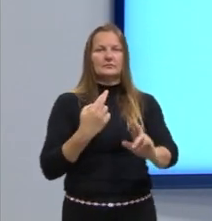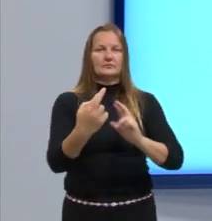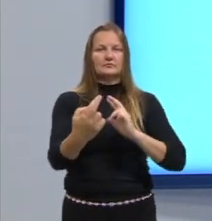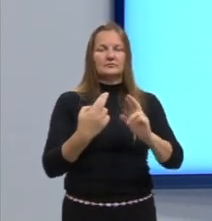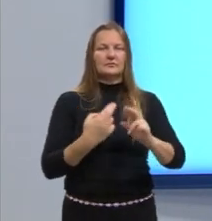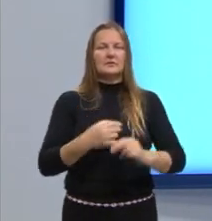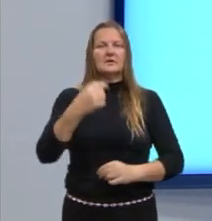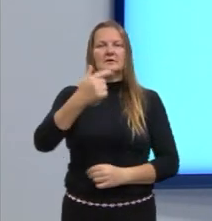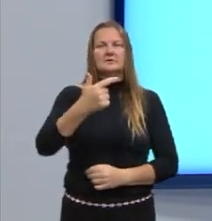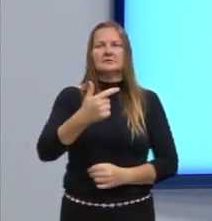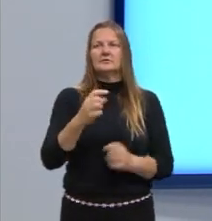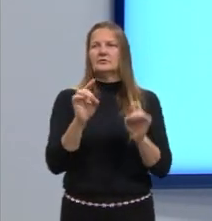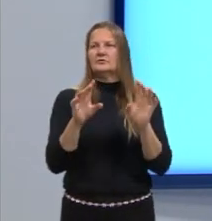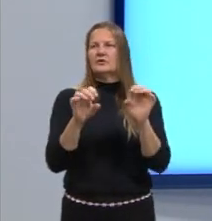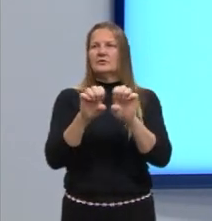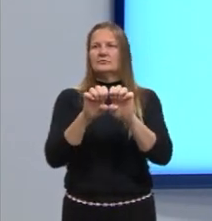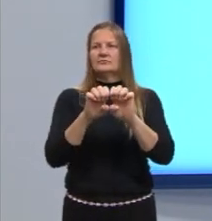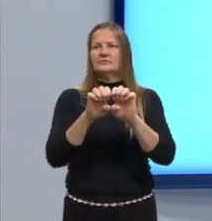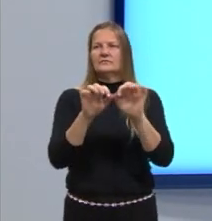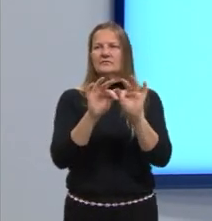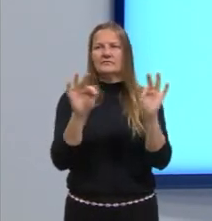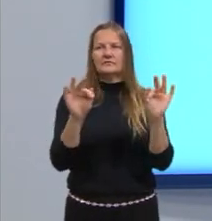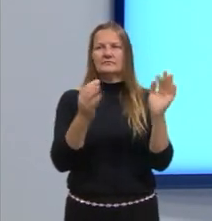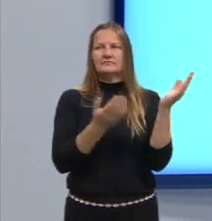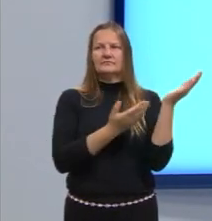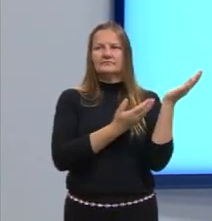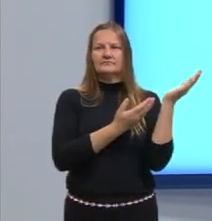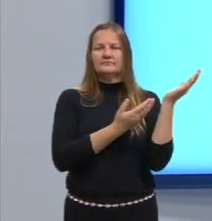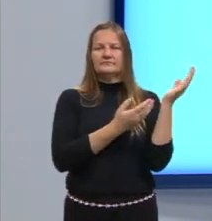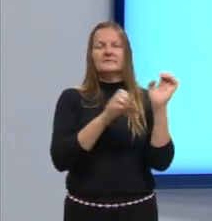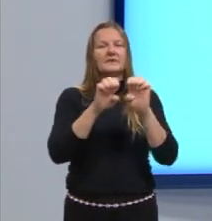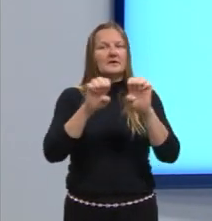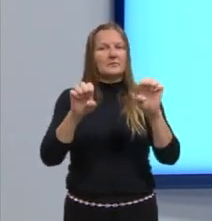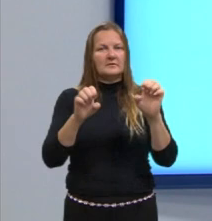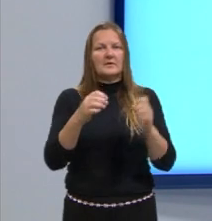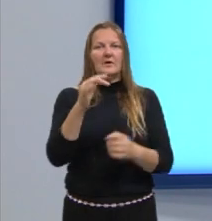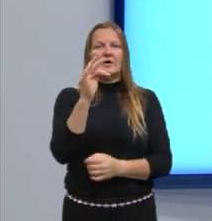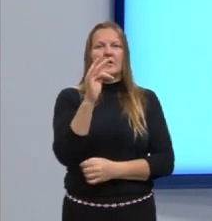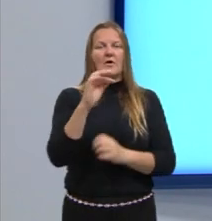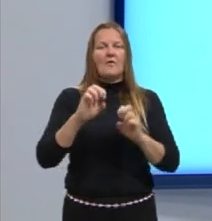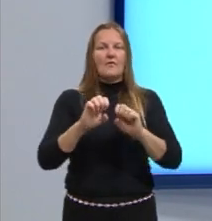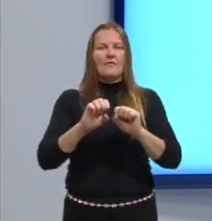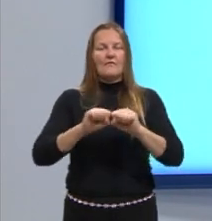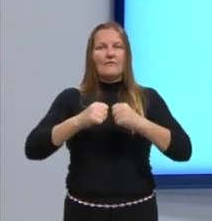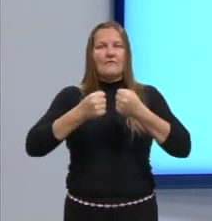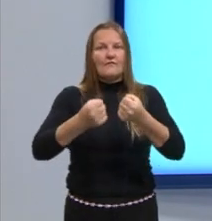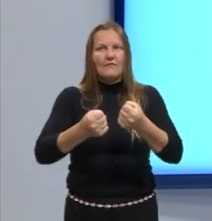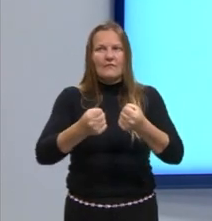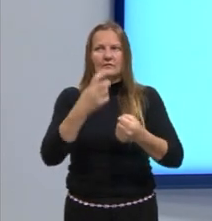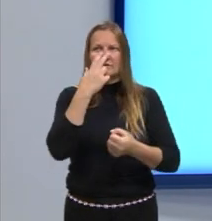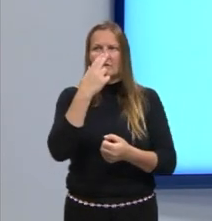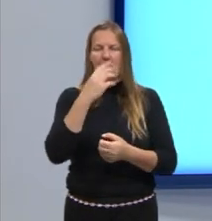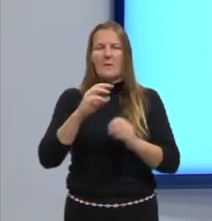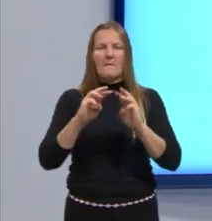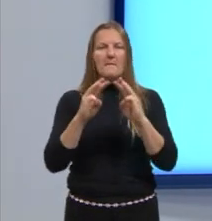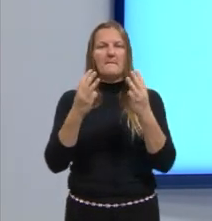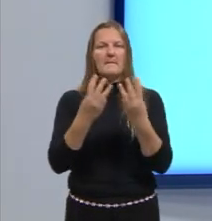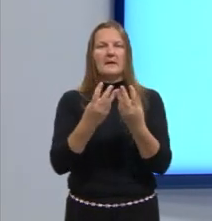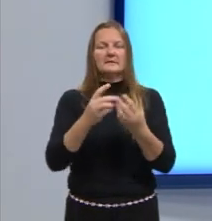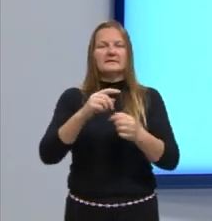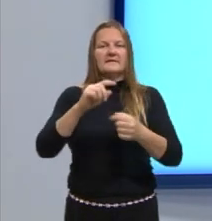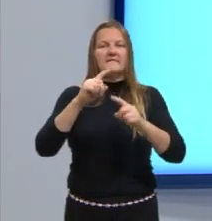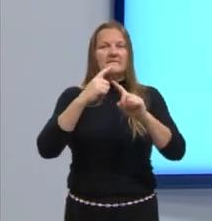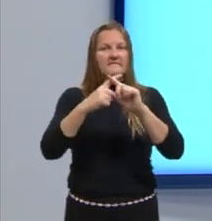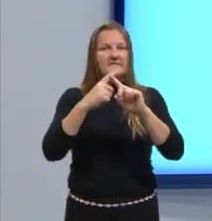a segunda a gente chama somente dessa equação aqui essa relação né força igual a massa multiplicado por aceleração a primeira